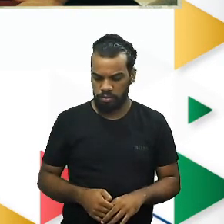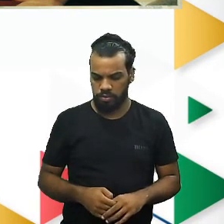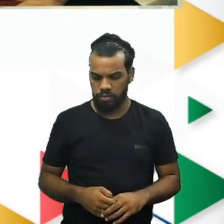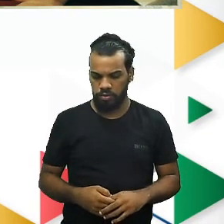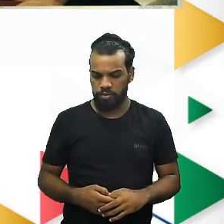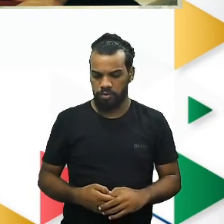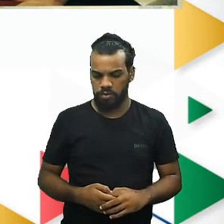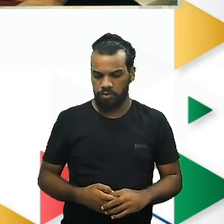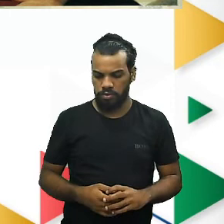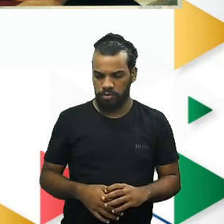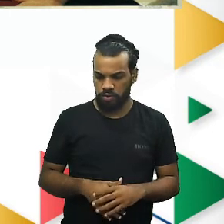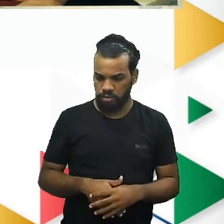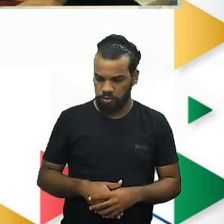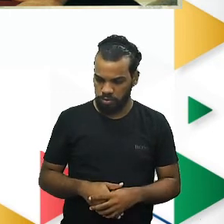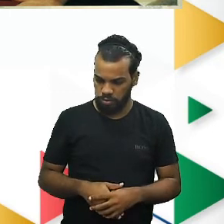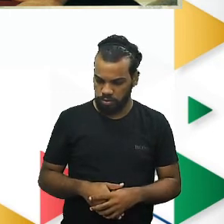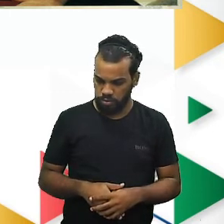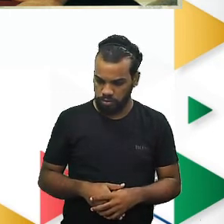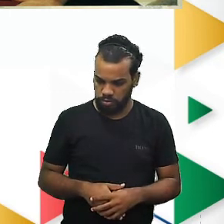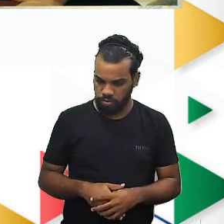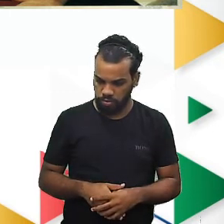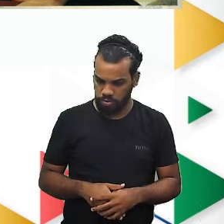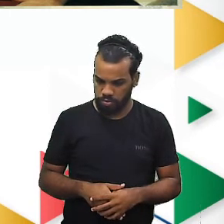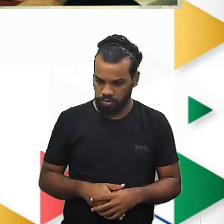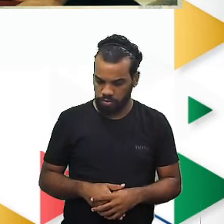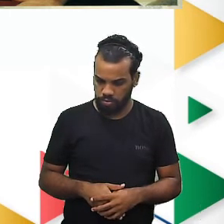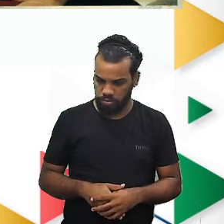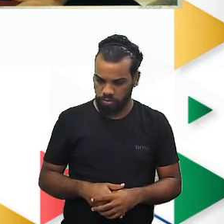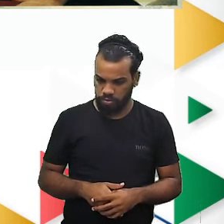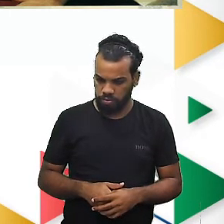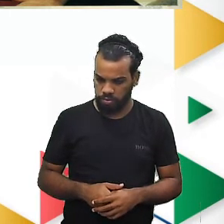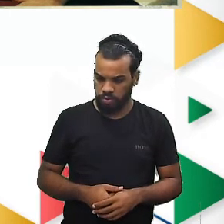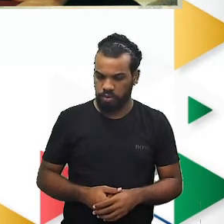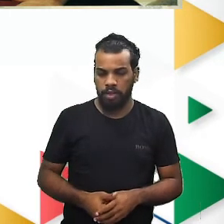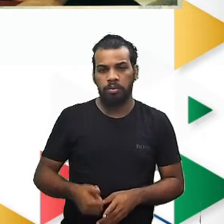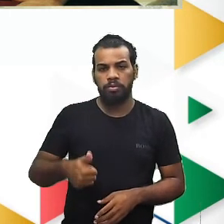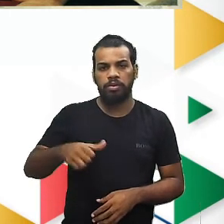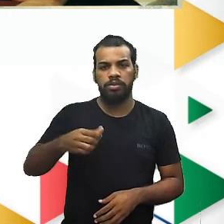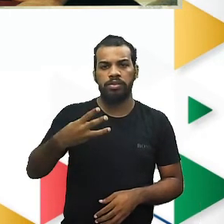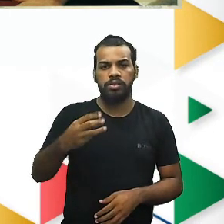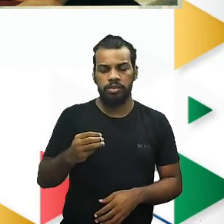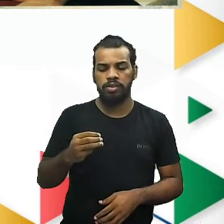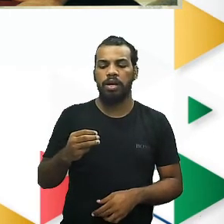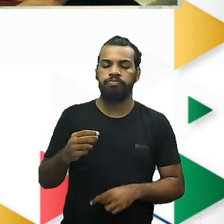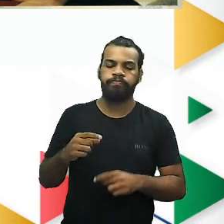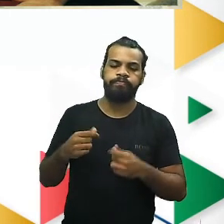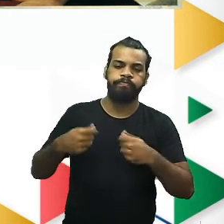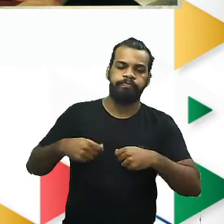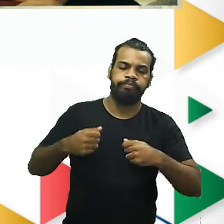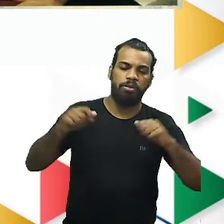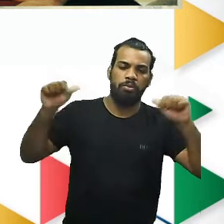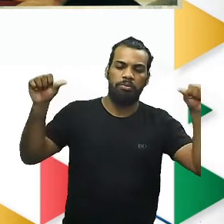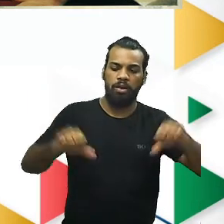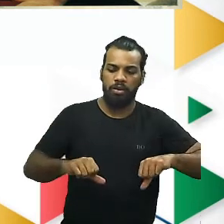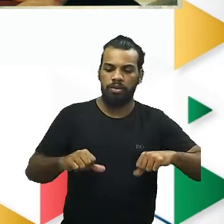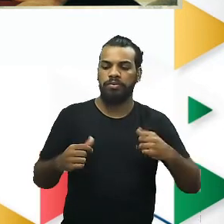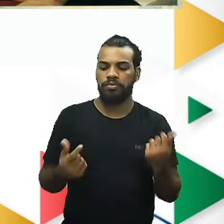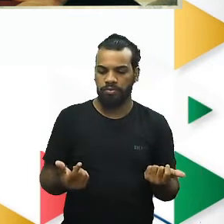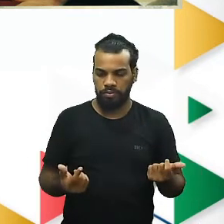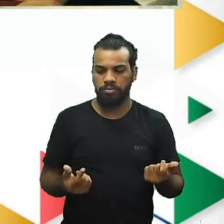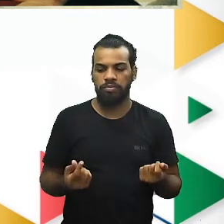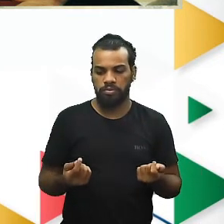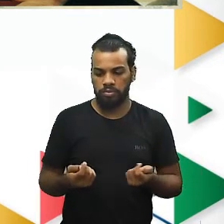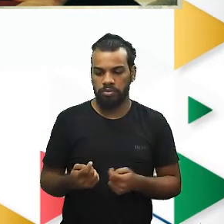Em 1930, os Estados Unidos passavam por uma crise econômica e nesse momento surgiram filmes como Piccolino, Top Hat,